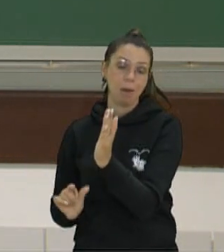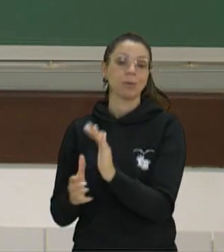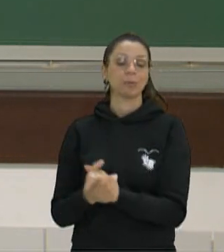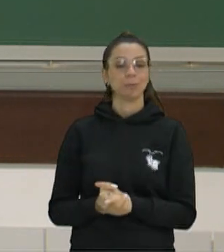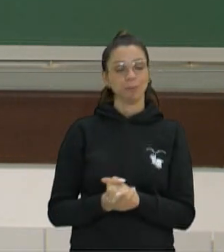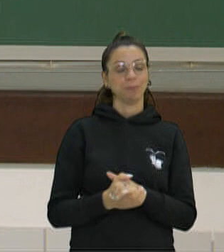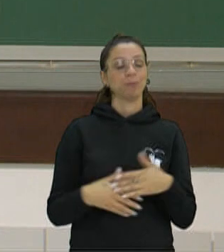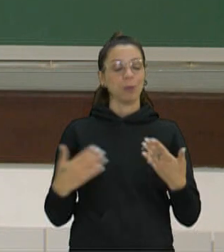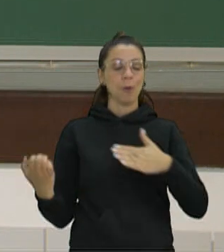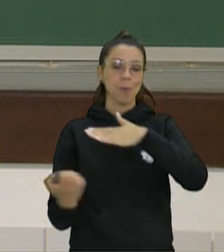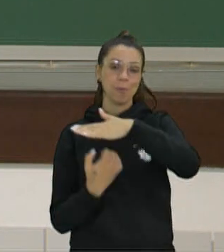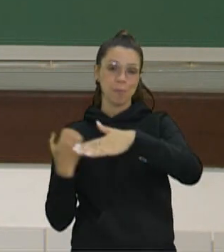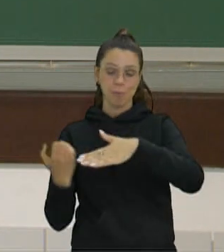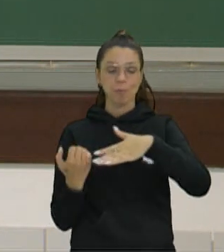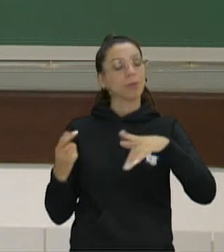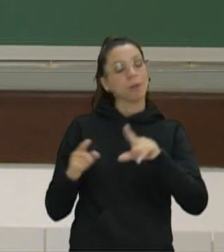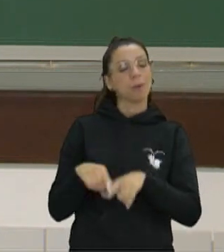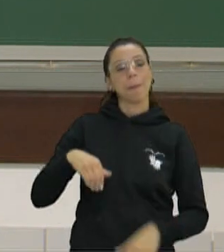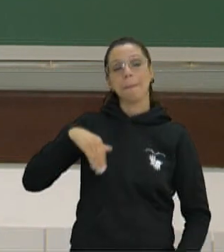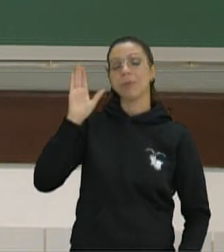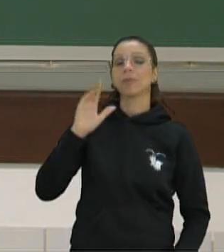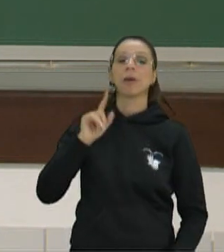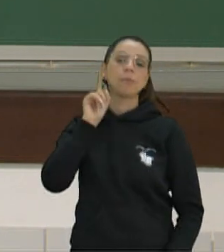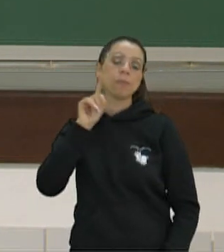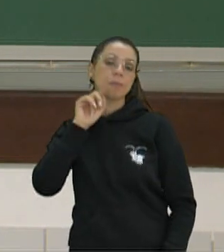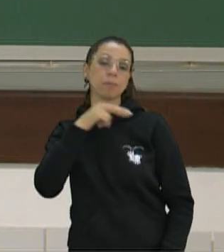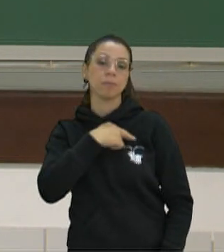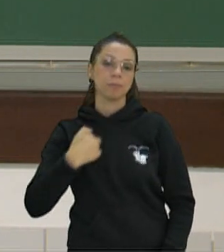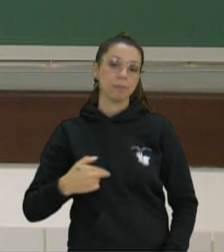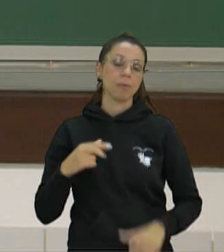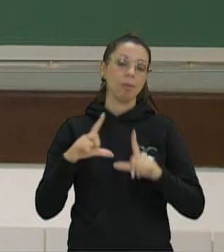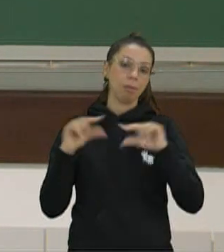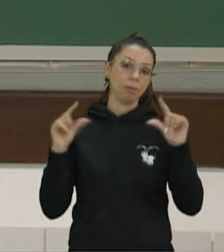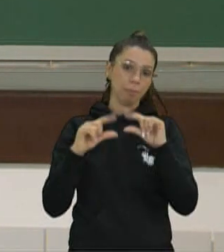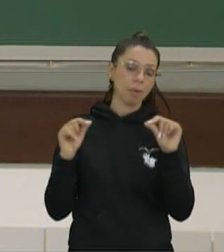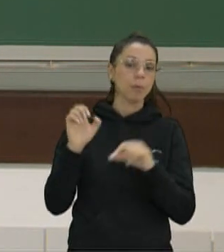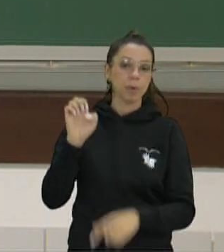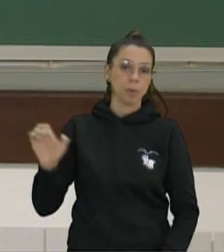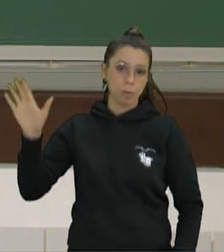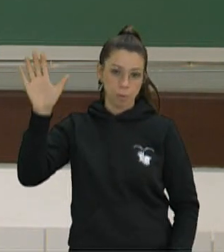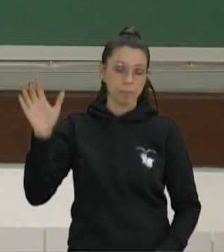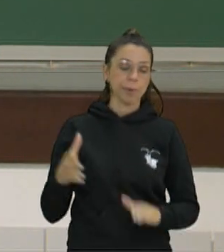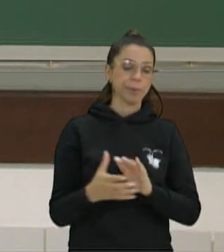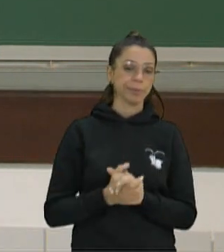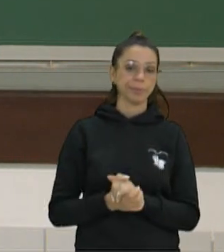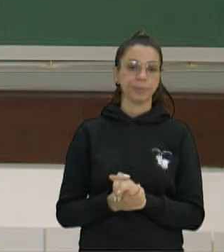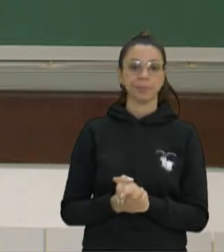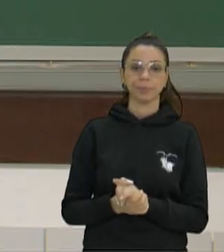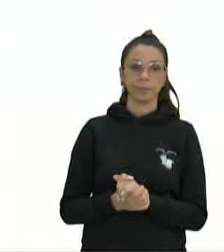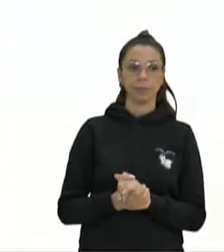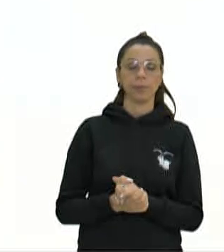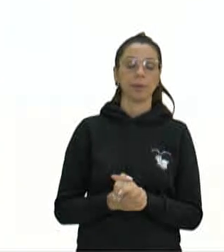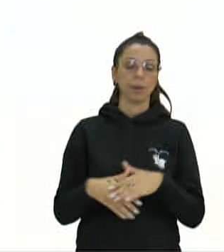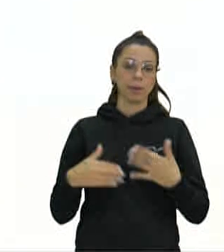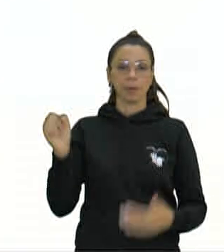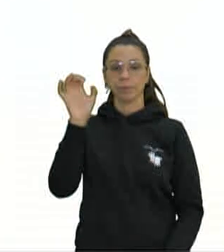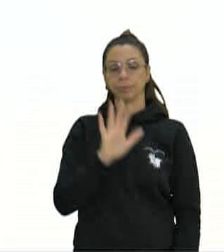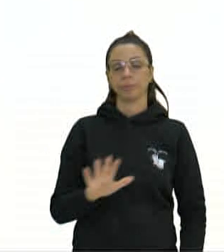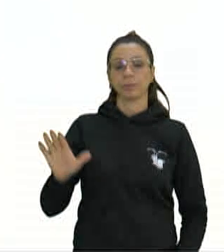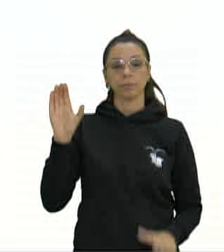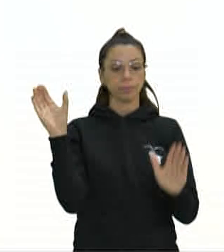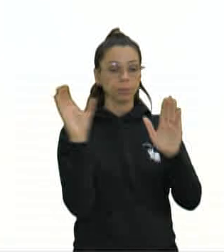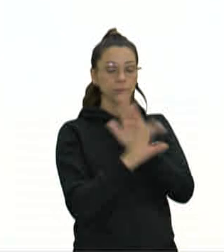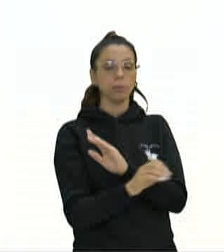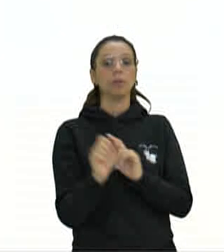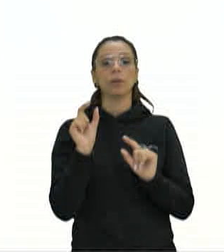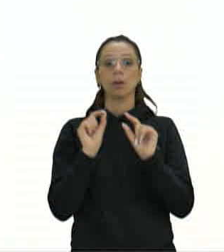as empresas transnacionais estão principalmente Estados Unidos, Japão e Europa. Vamos lá. Em geral, o termo